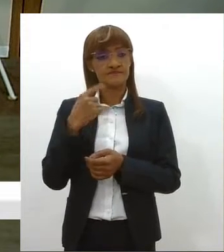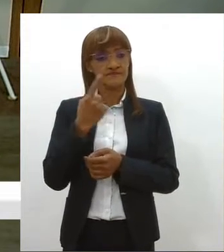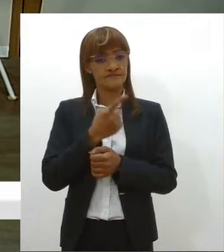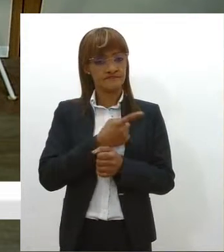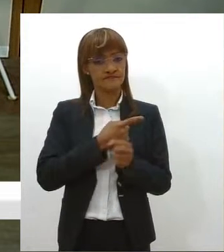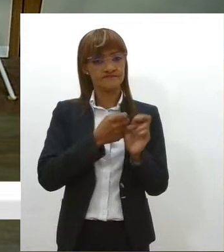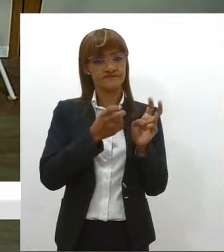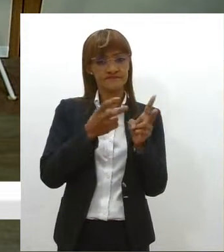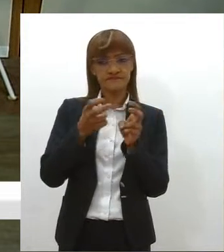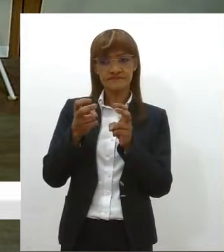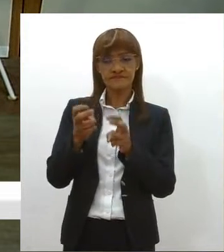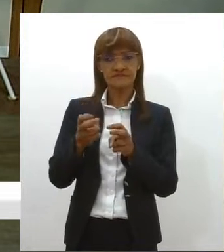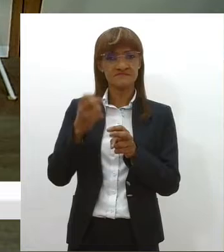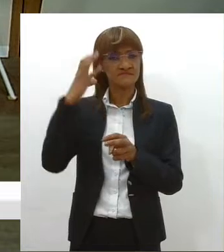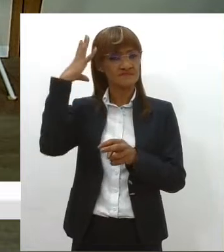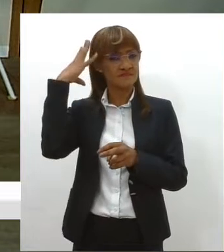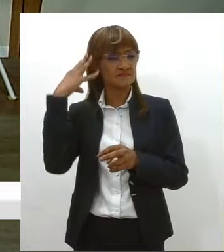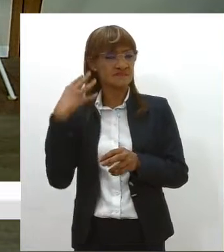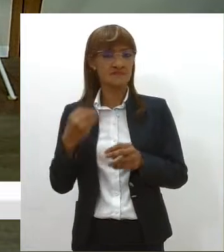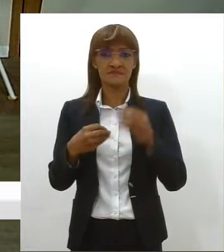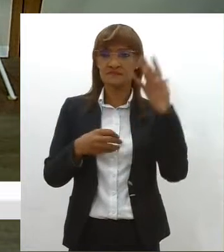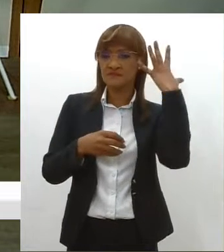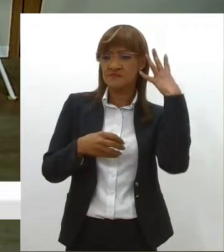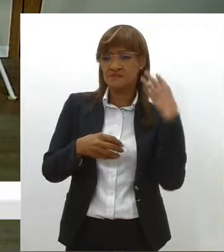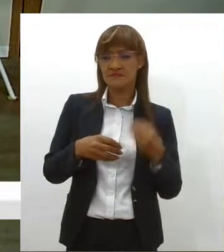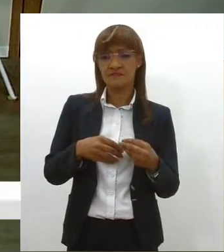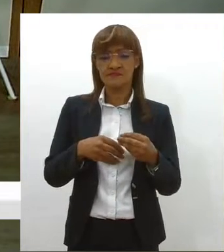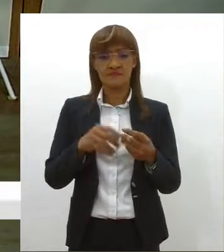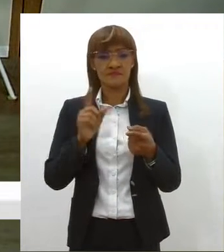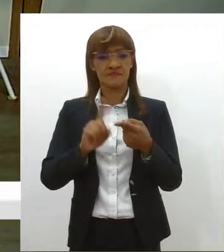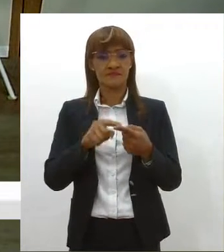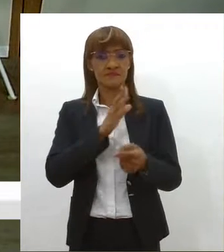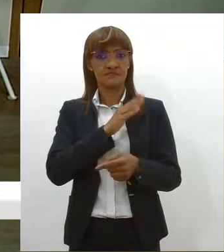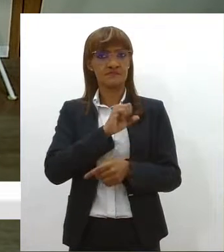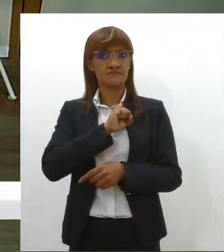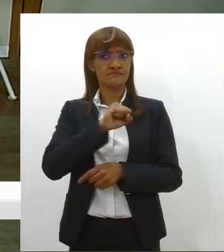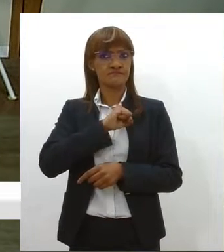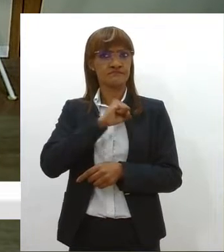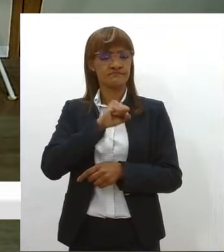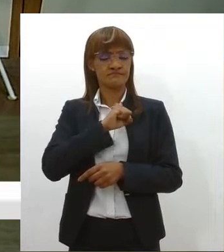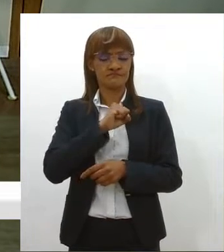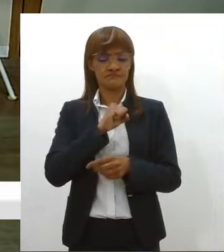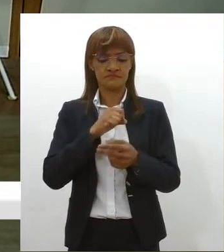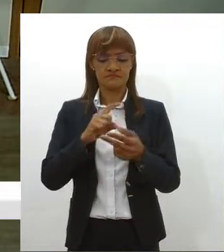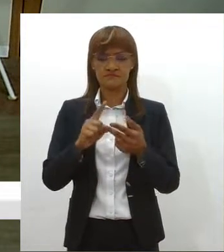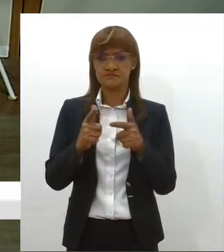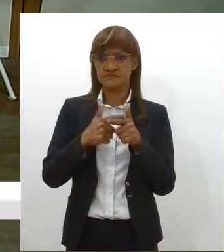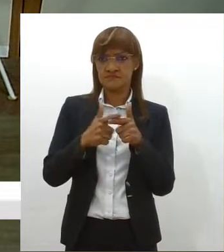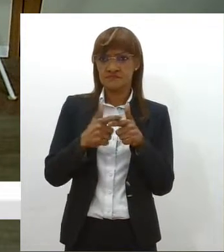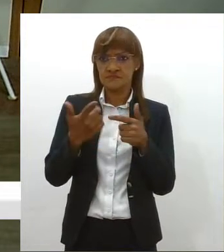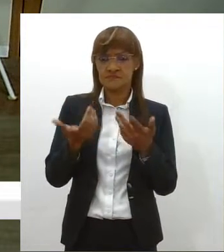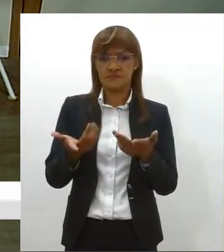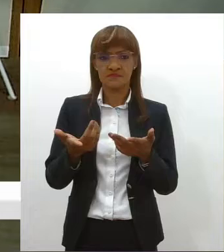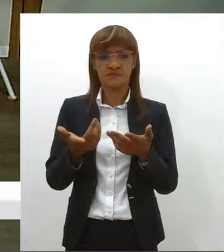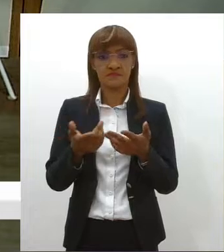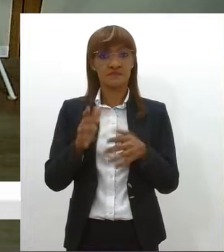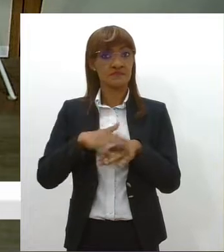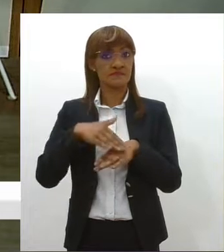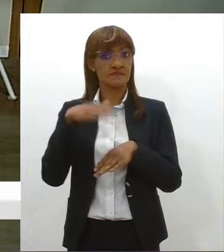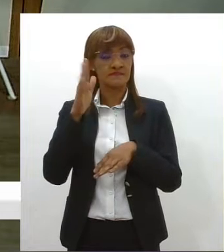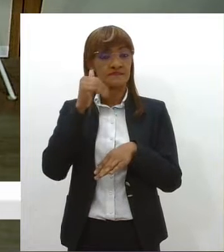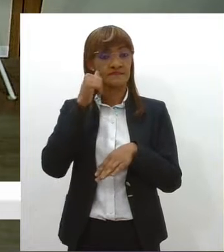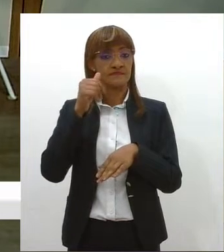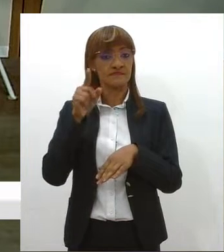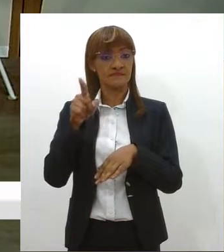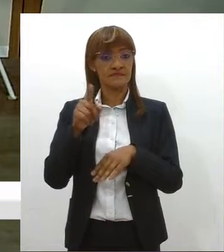queda de cabelo, né, questões cardíacas, várias questões que afetam mais as mulheres nas sequelas da